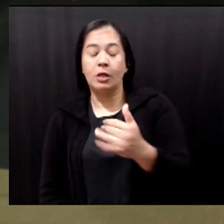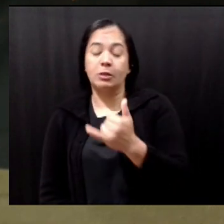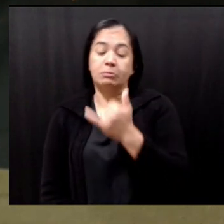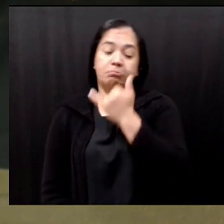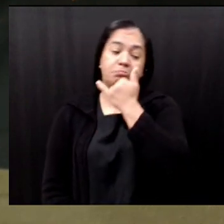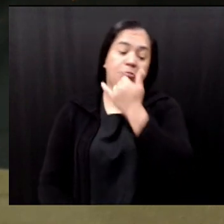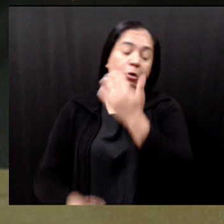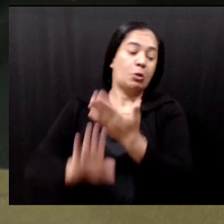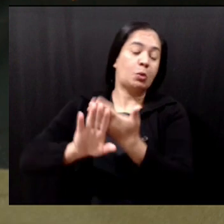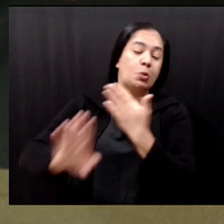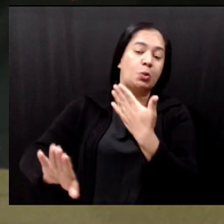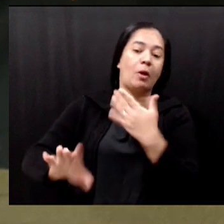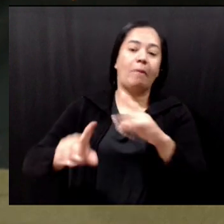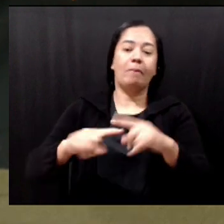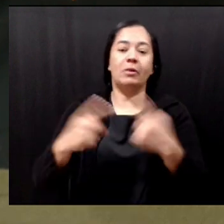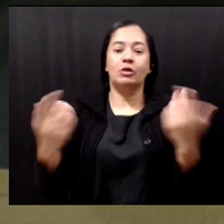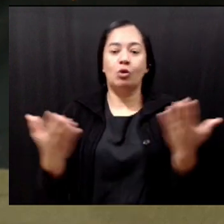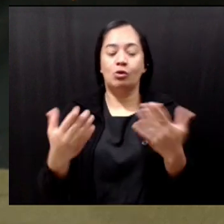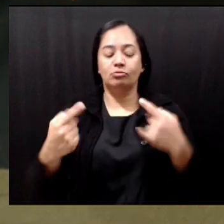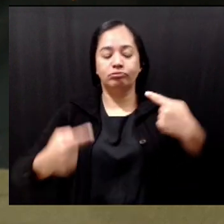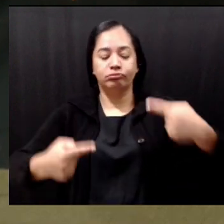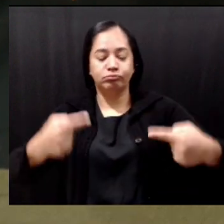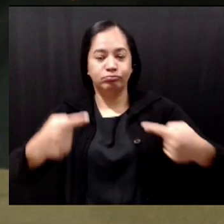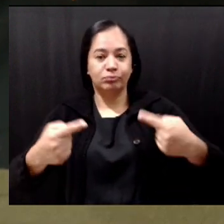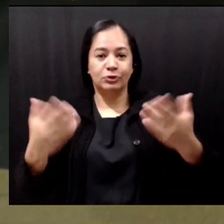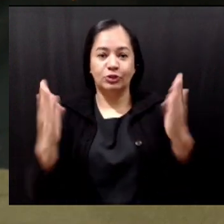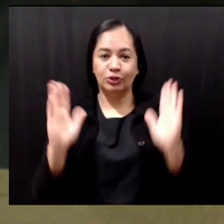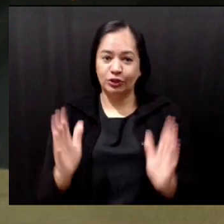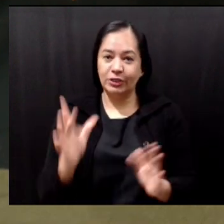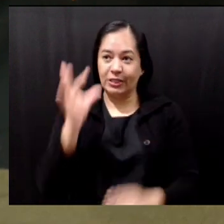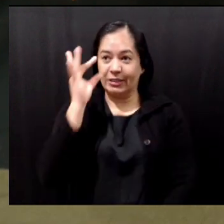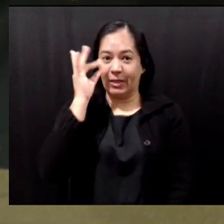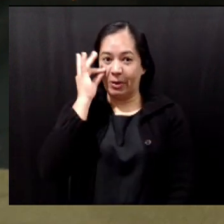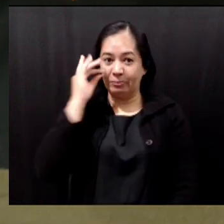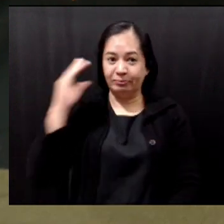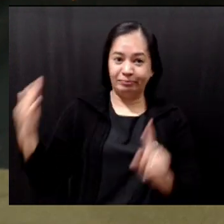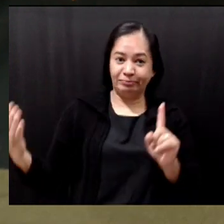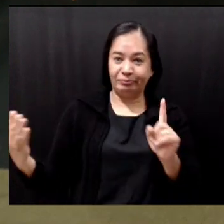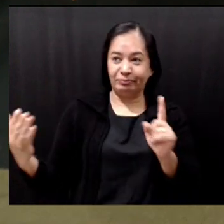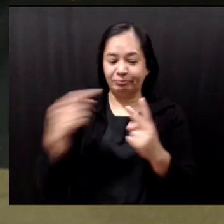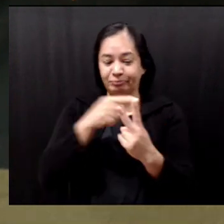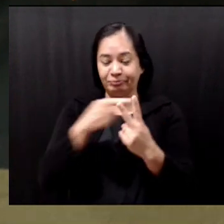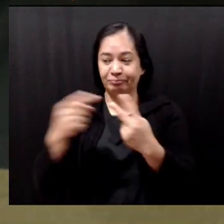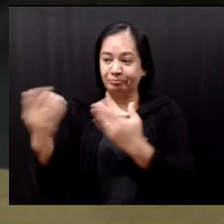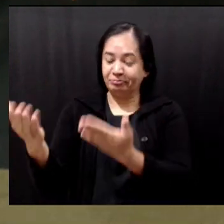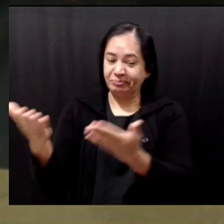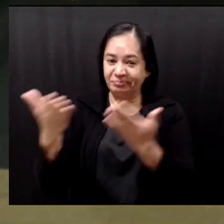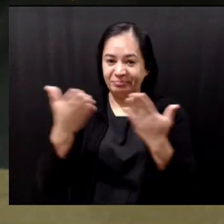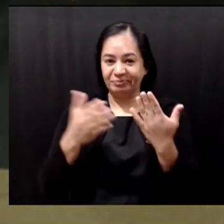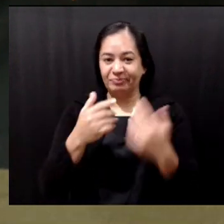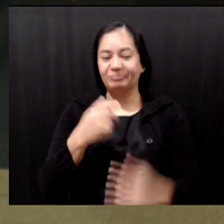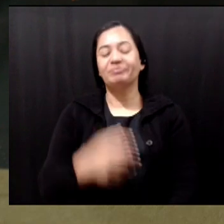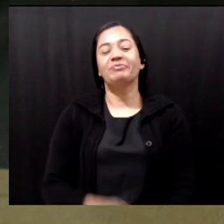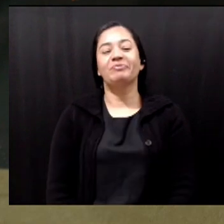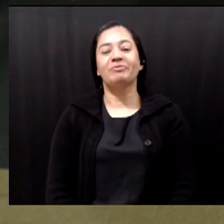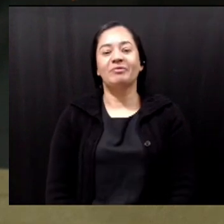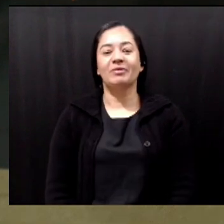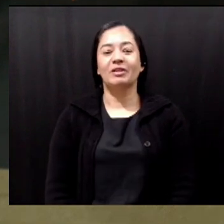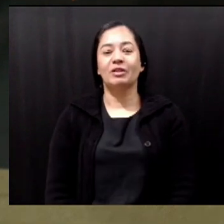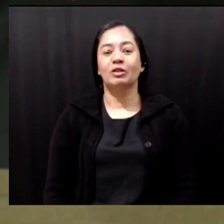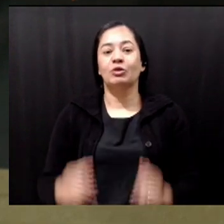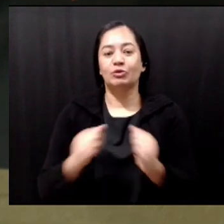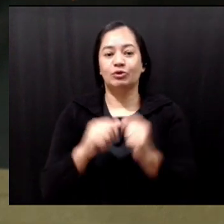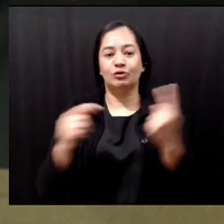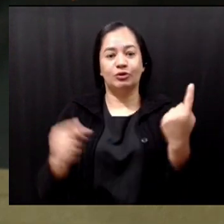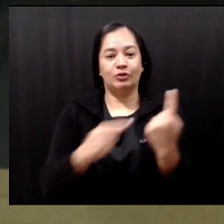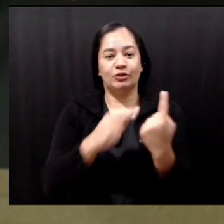tema conosco, já contamos com a presença dos nossos convidados, tá? Com a gente está o Arthur